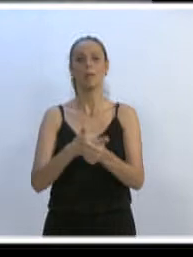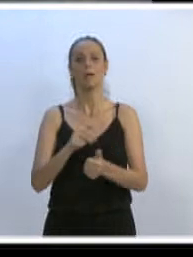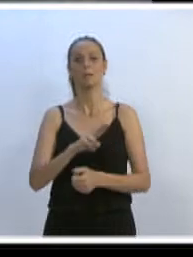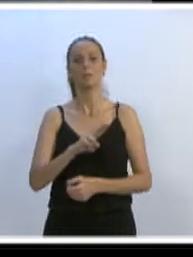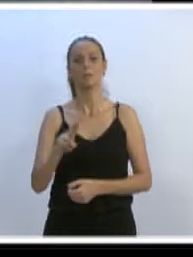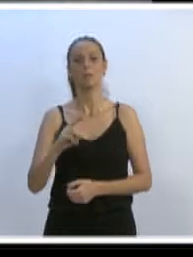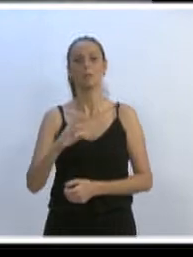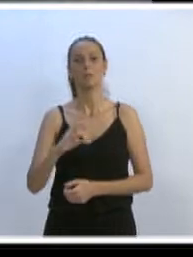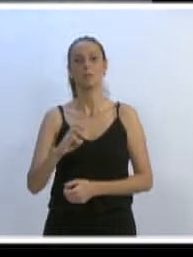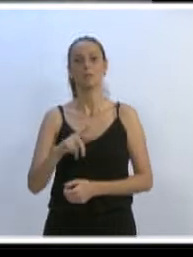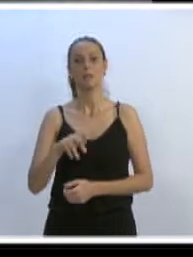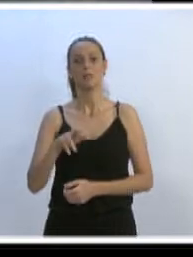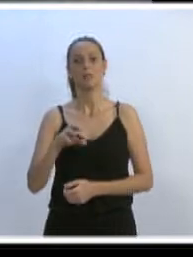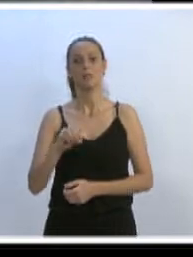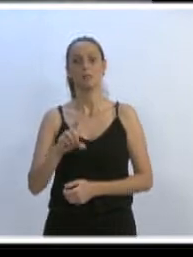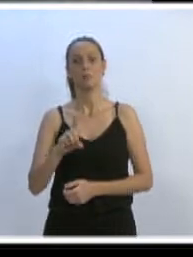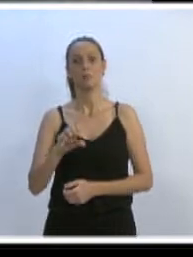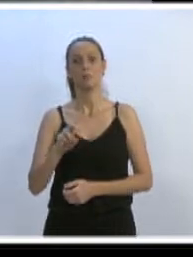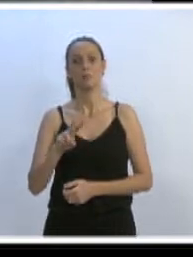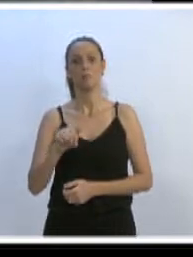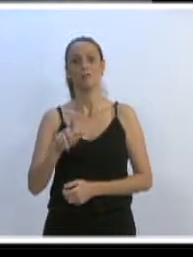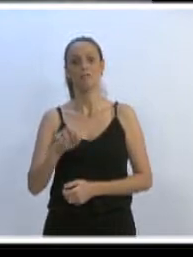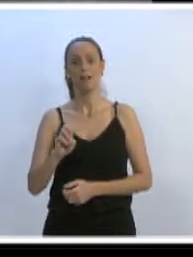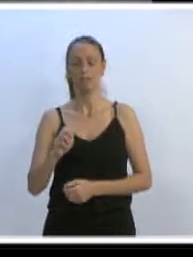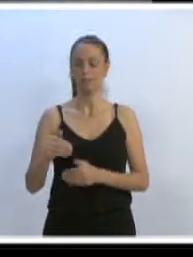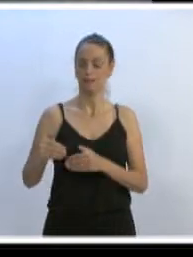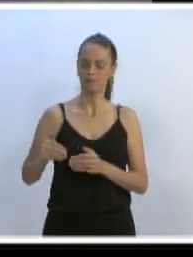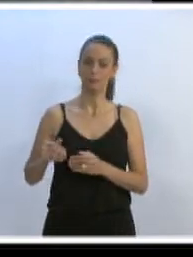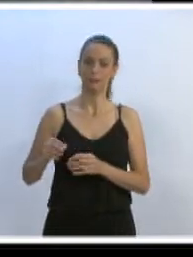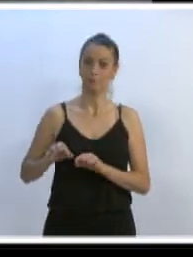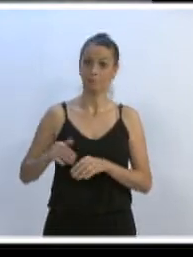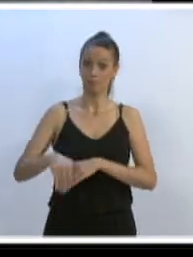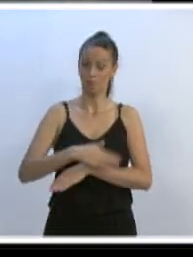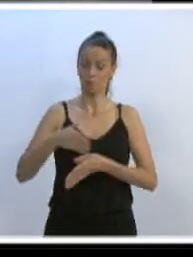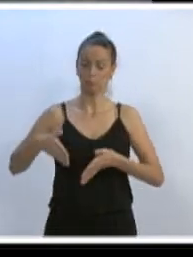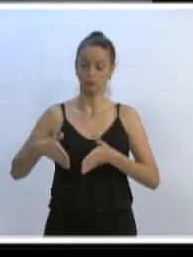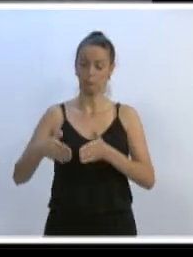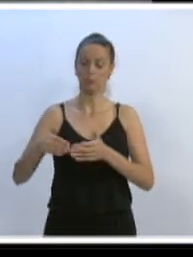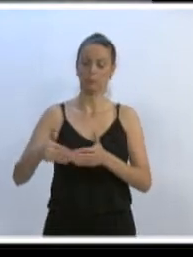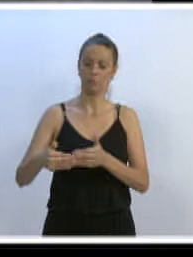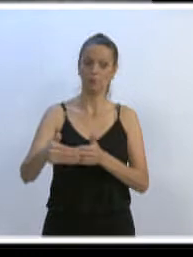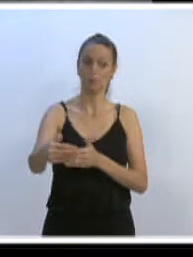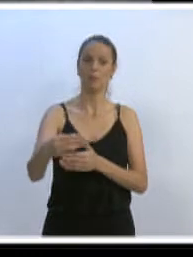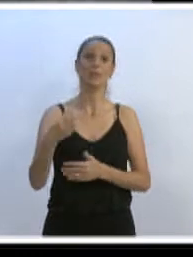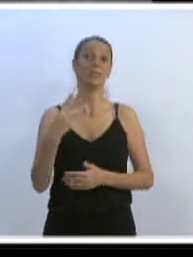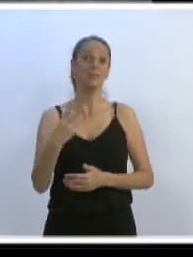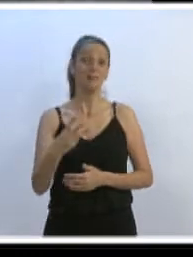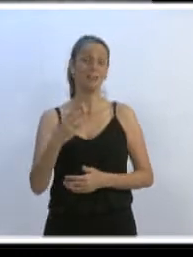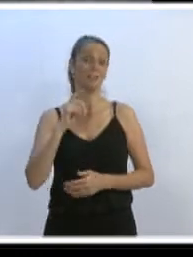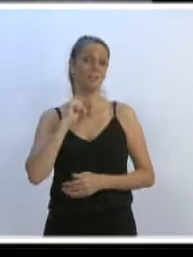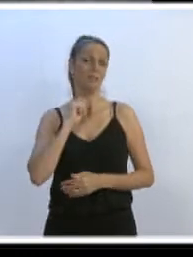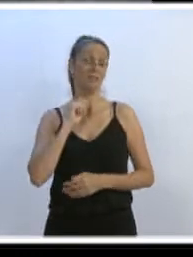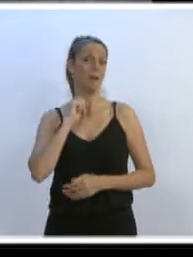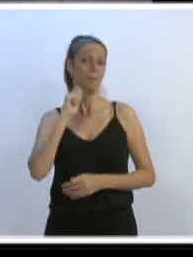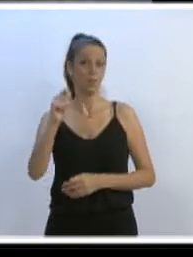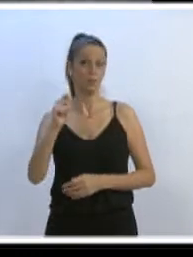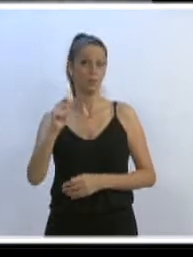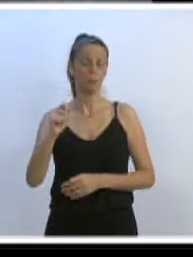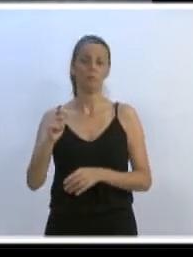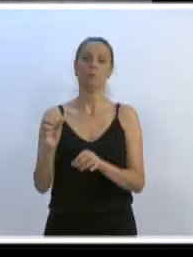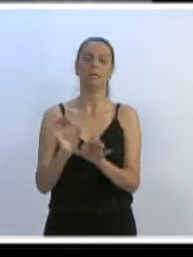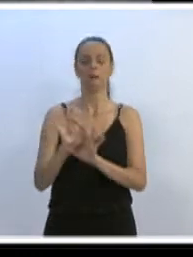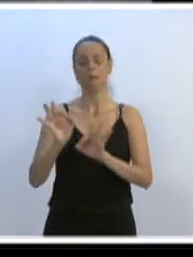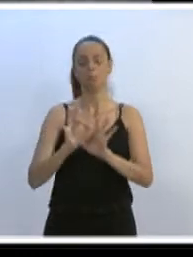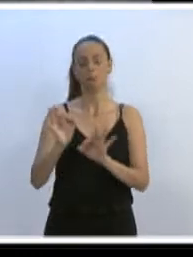57 e depois começa no dia 3 de 4 dia 3 de abril o lote 4 que vai do km que vai do trevo do celeiro